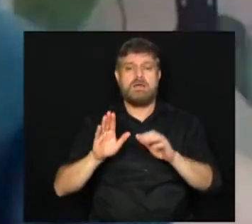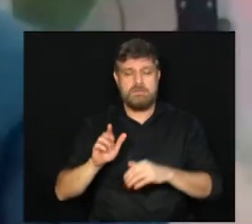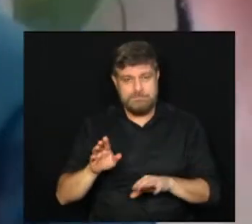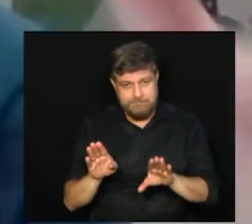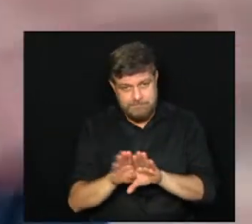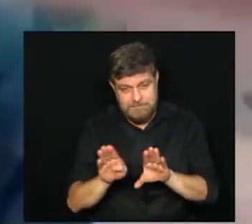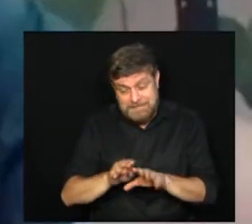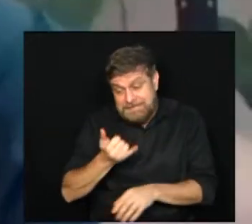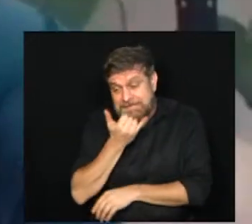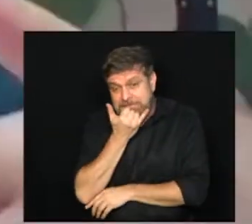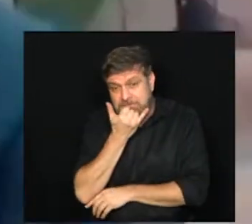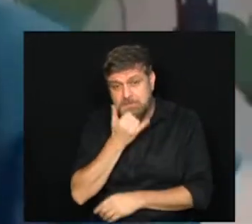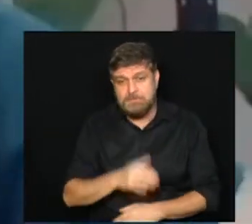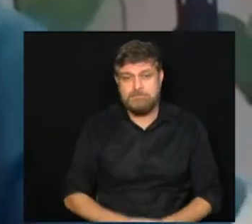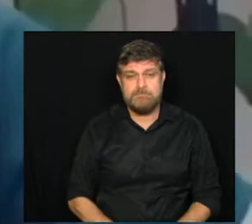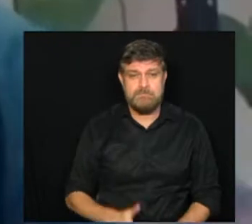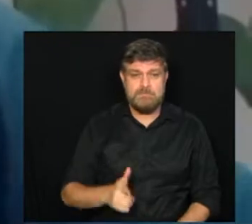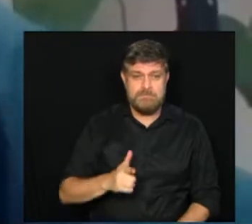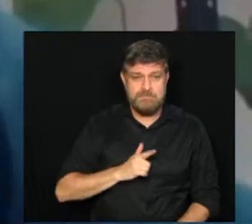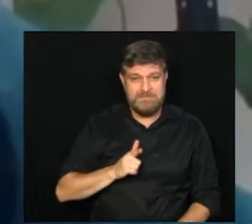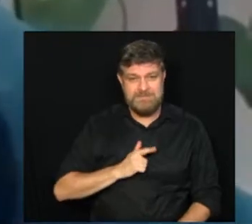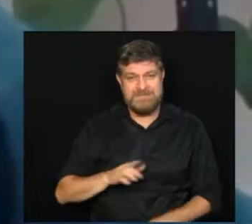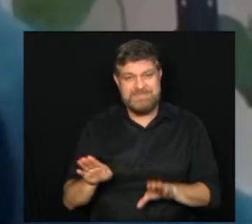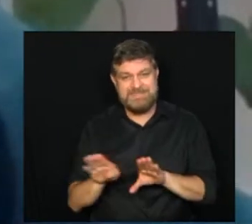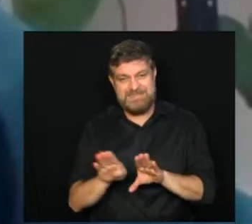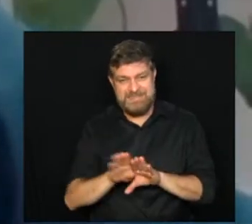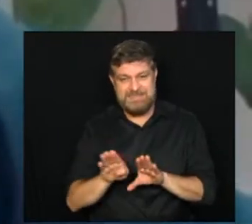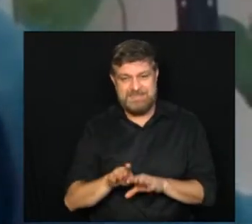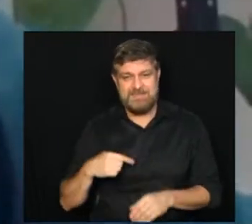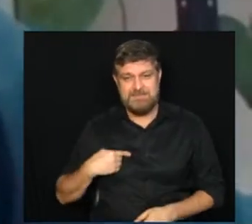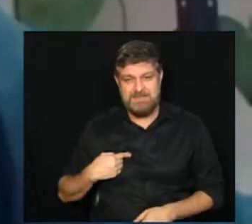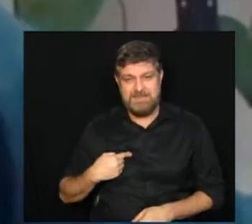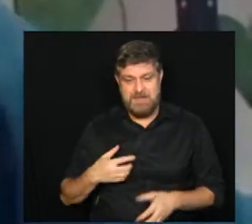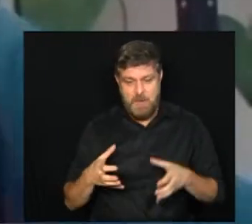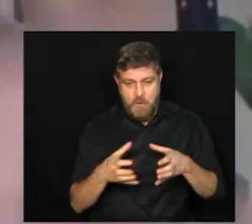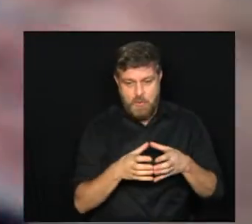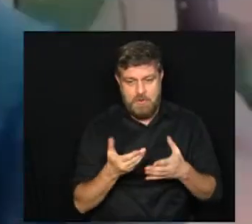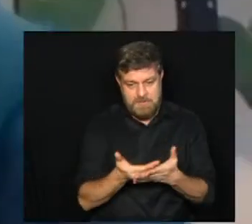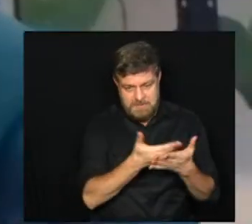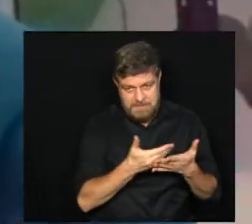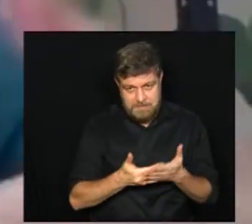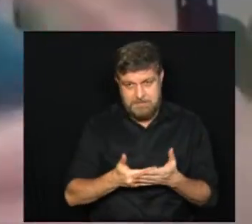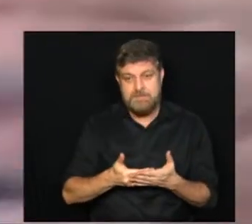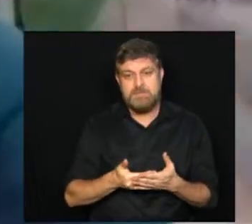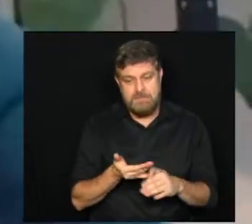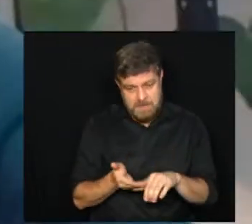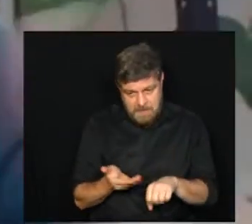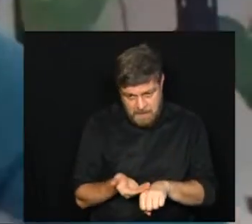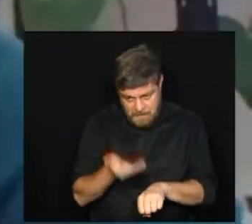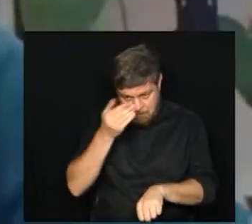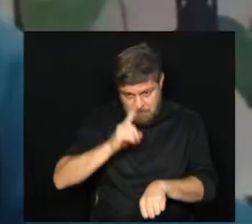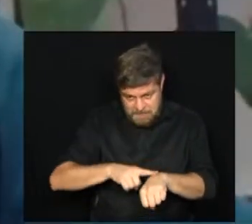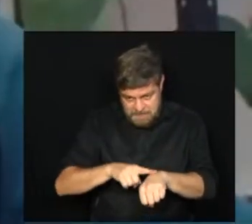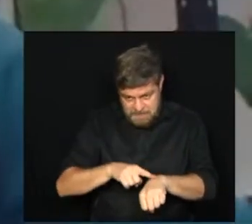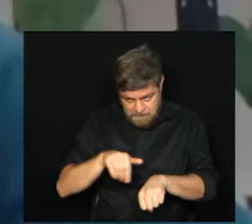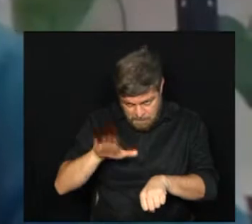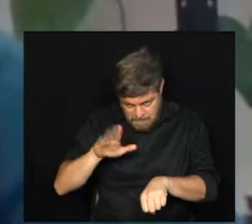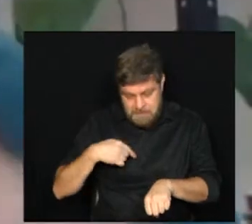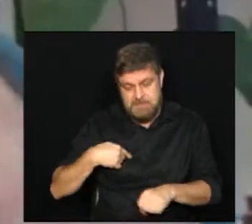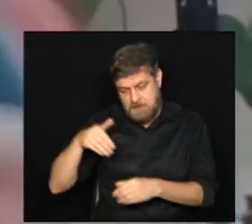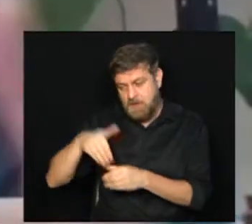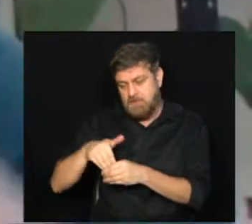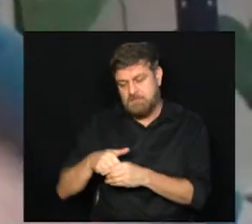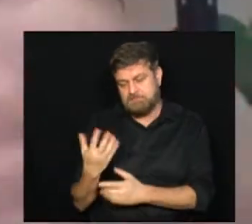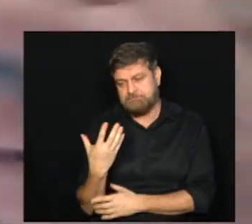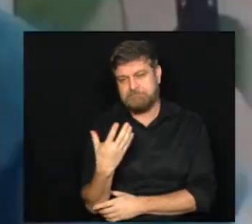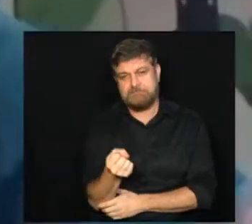Me desculpa, sobre a deliberação, eu voto favorável ao requerimento